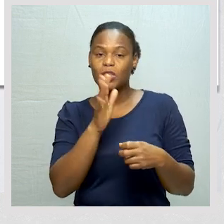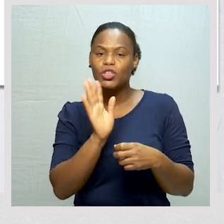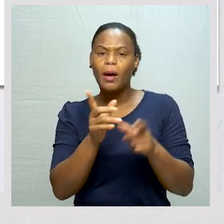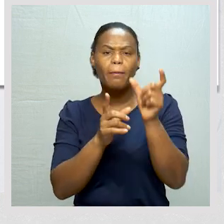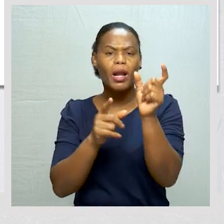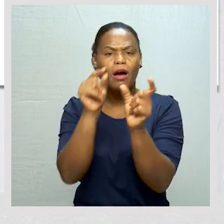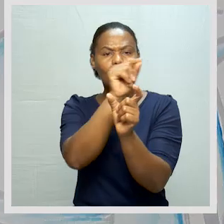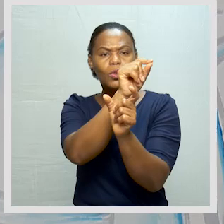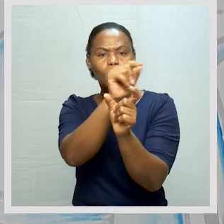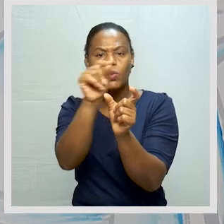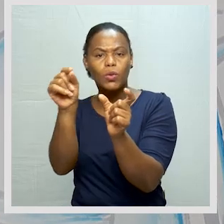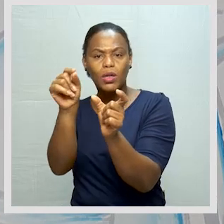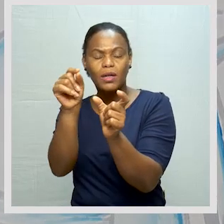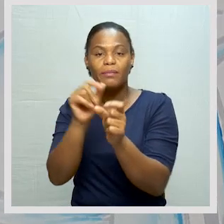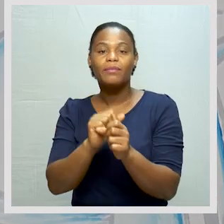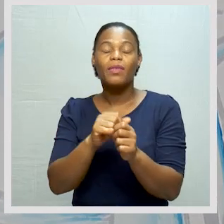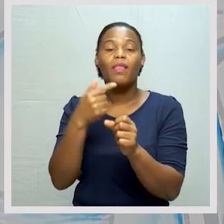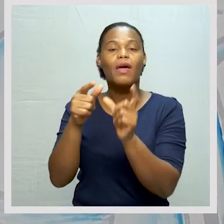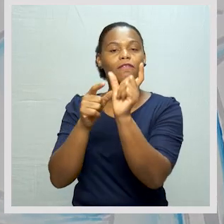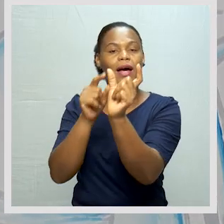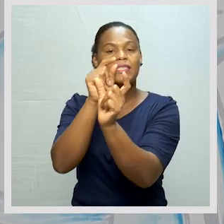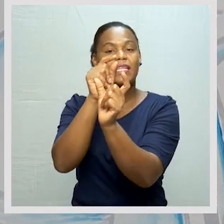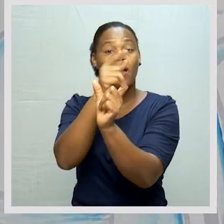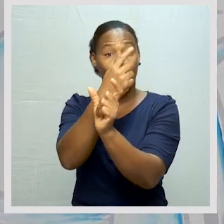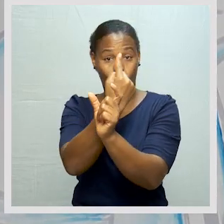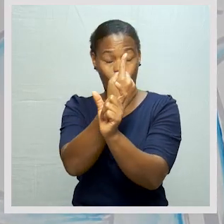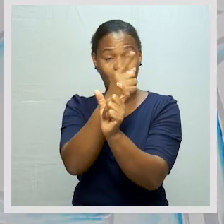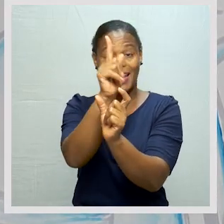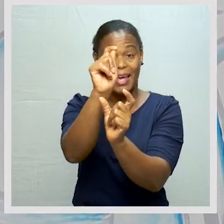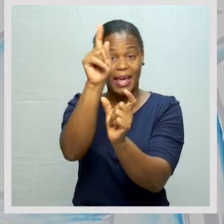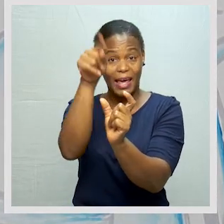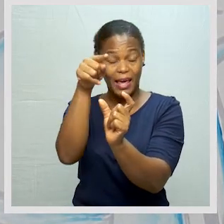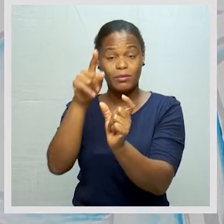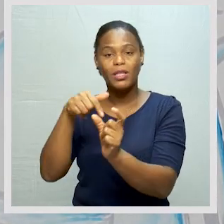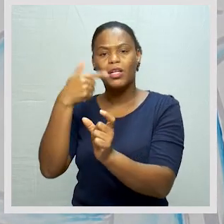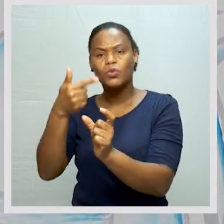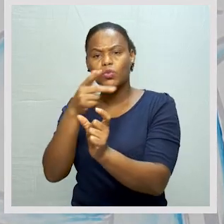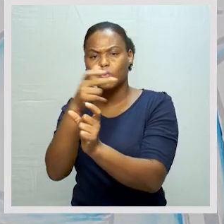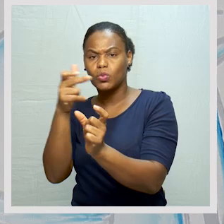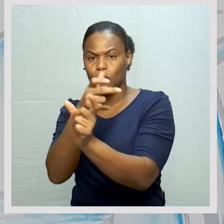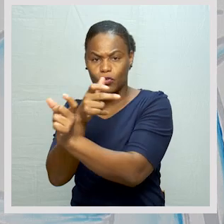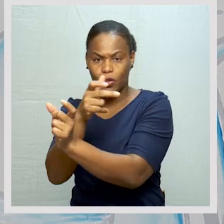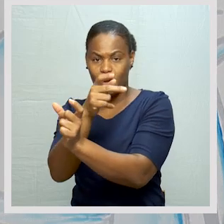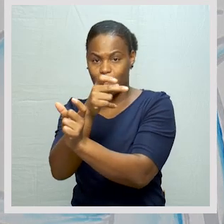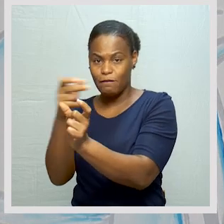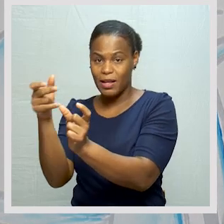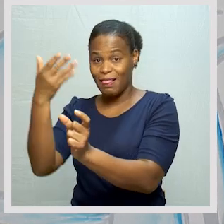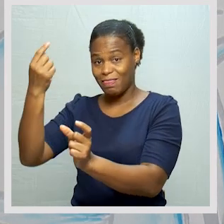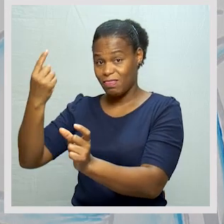destacadas, sublinhadas. Né? Na primeira frase temos é e na segunda frase temos devemos.